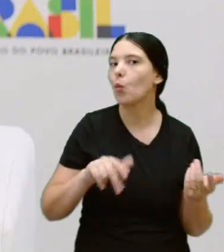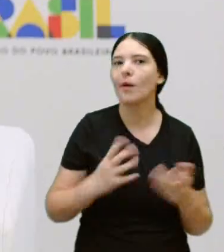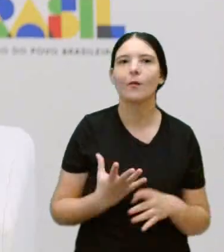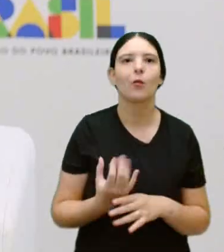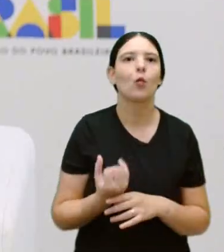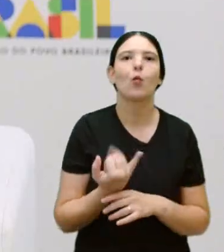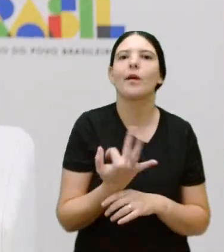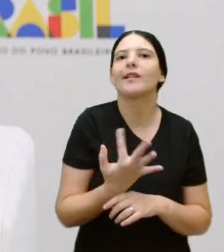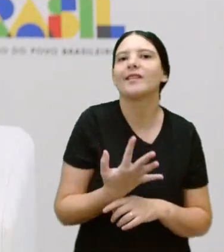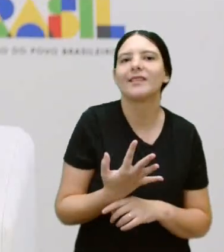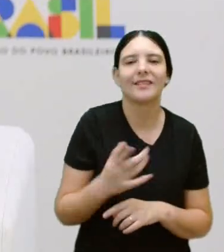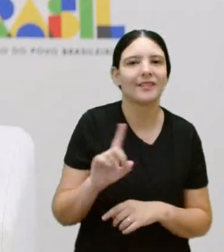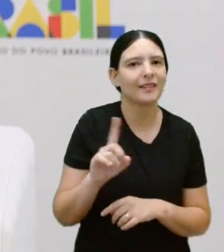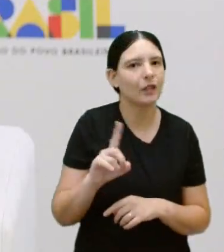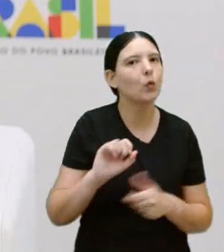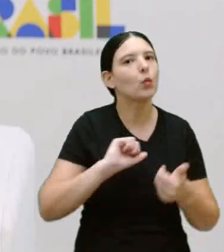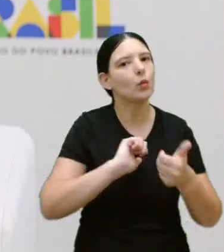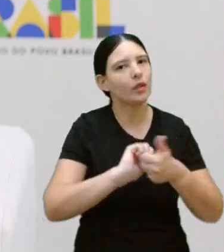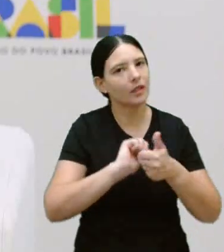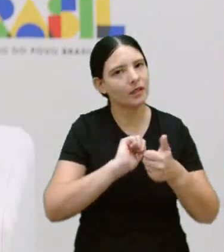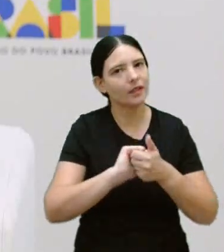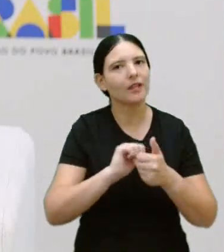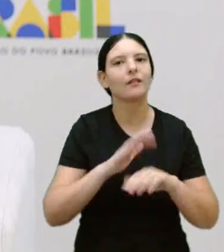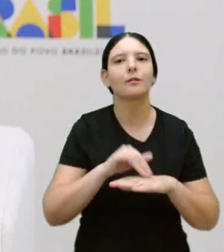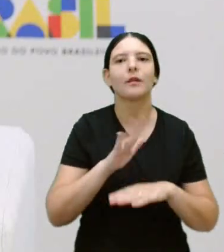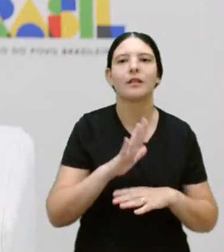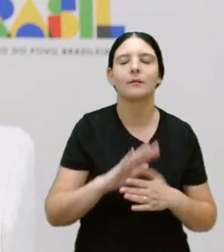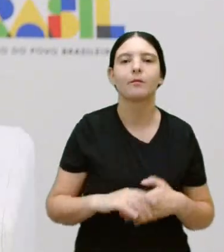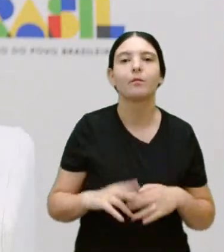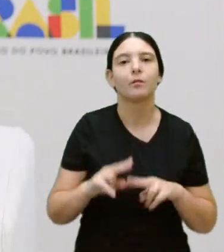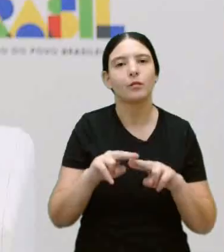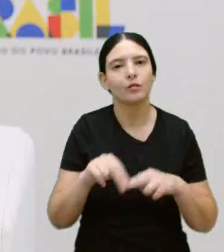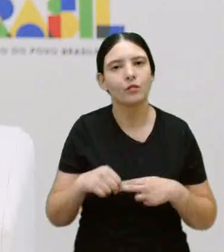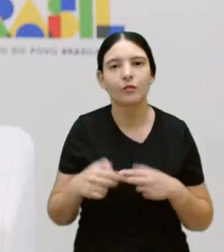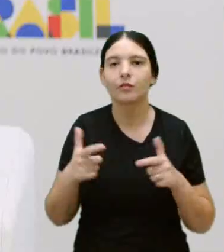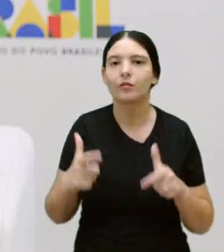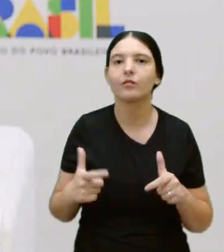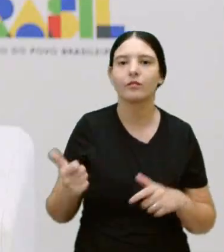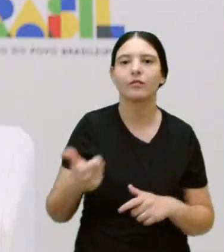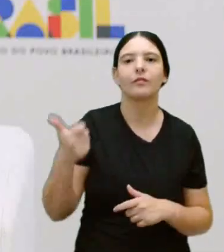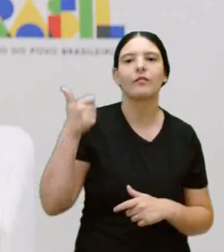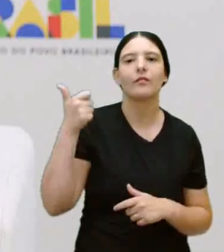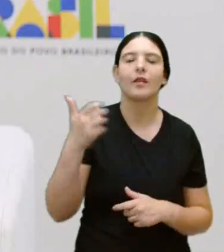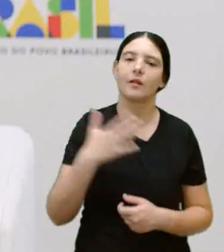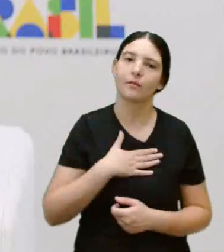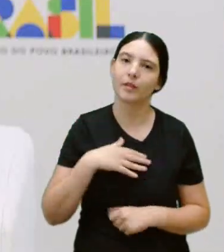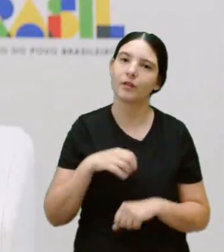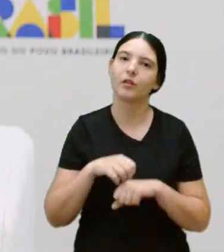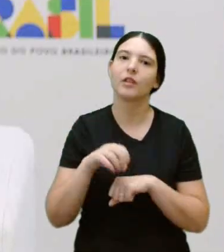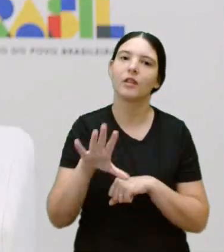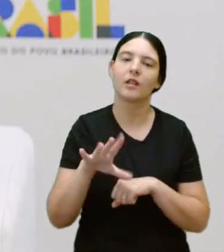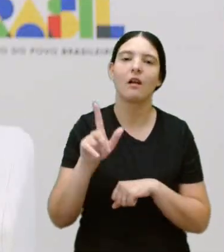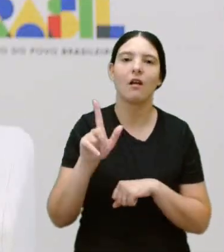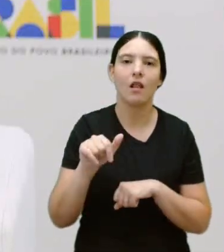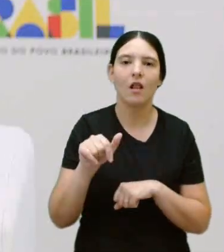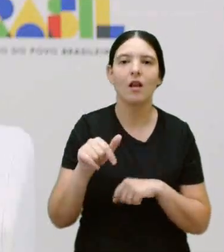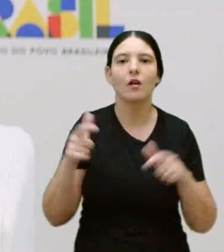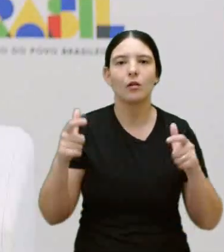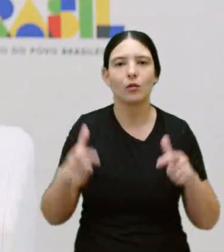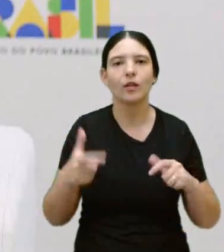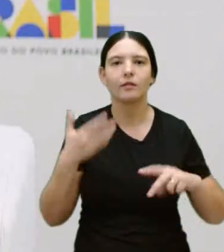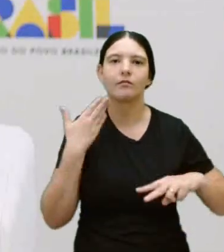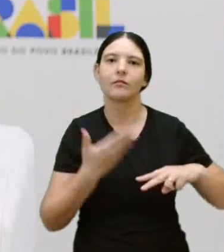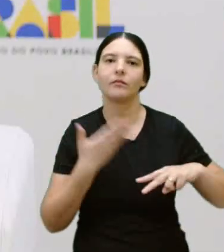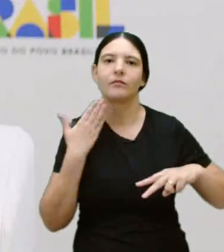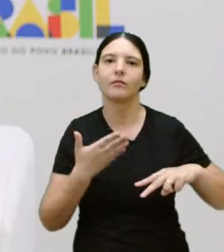elementos qualitativos. Por isso, o melhor lugar para fazer isso, minha recomendação, é um setting terapêutico. Eu